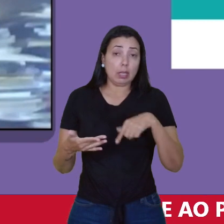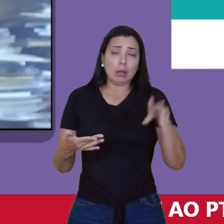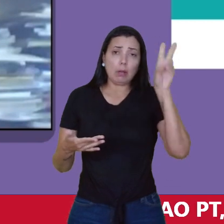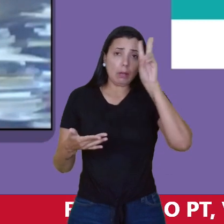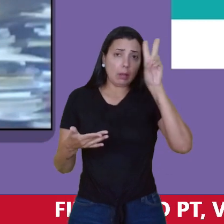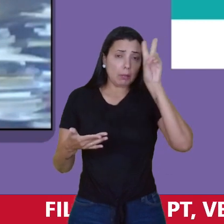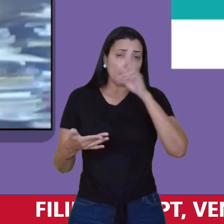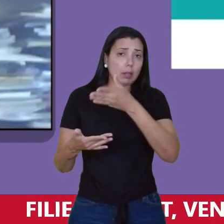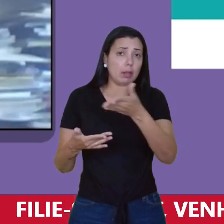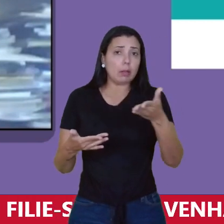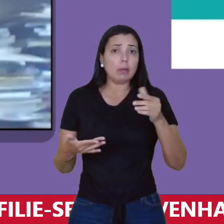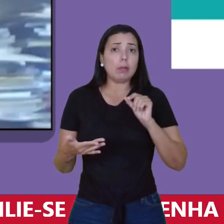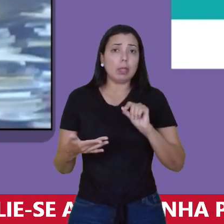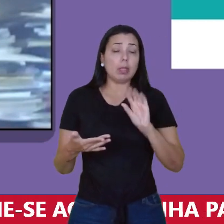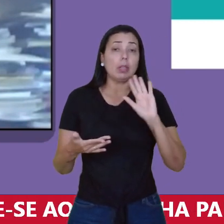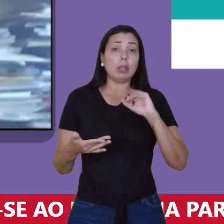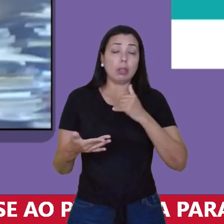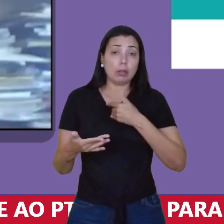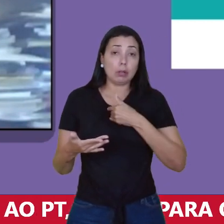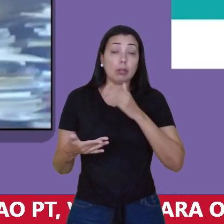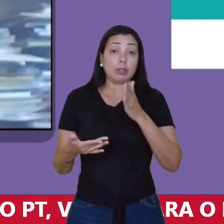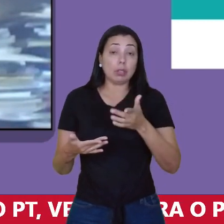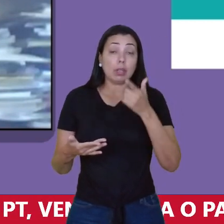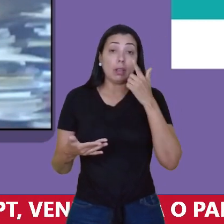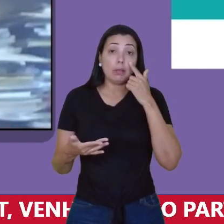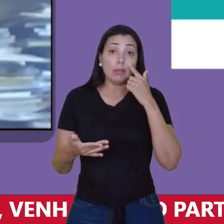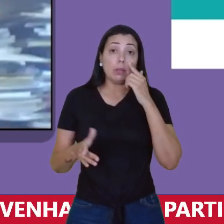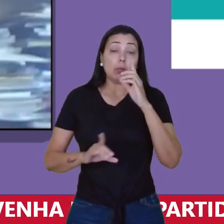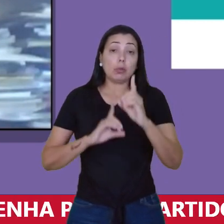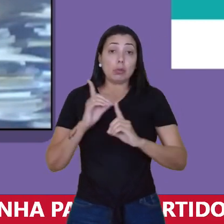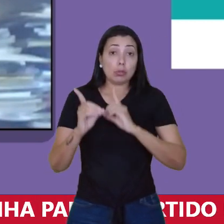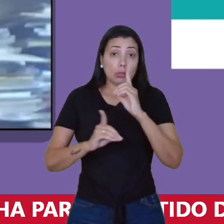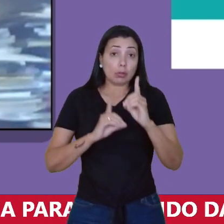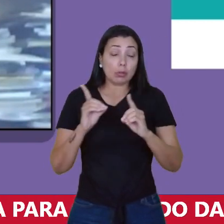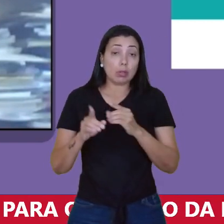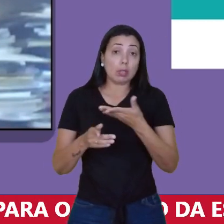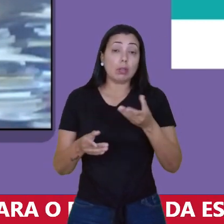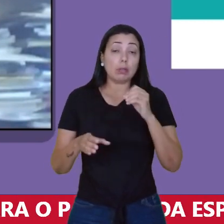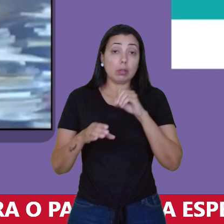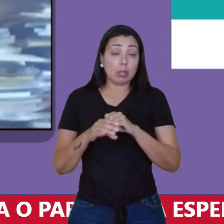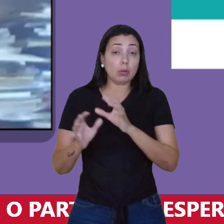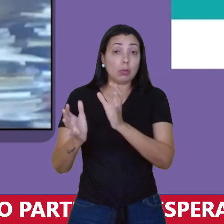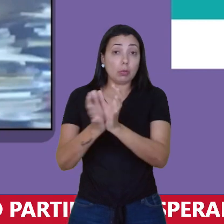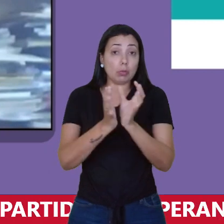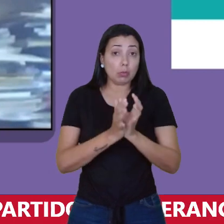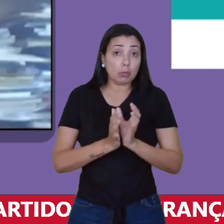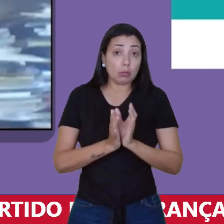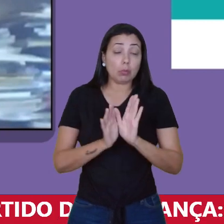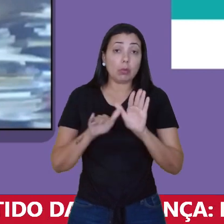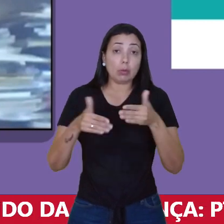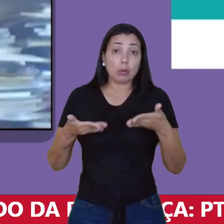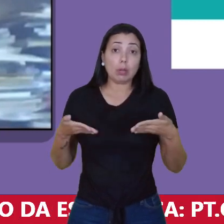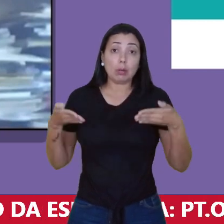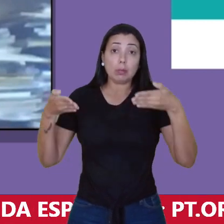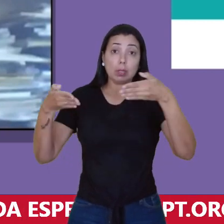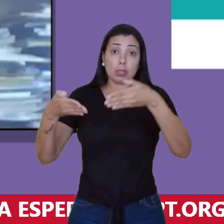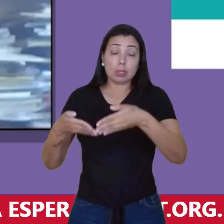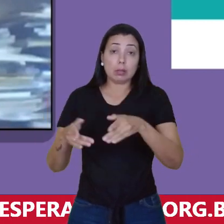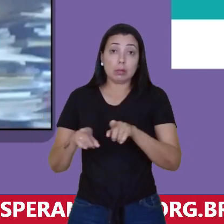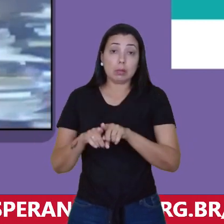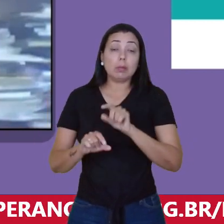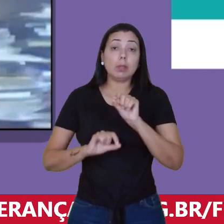lembrei, certo, de que nós já vínhamos conversando dentro do coletivo do qual eu participo em